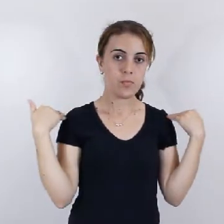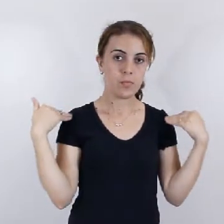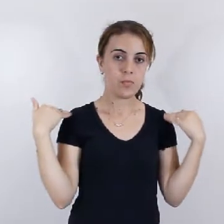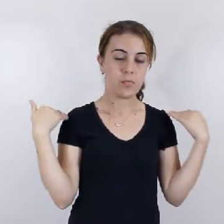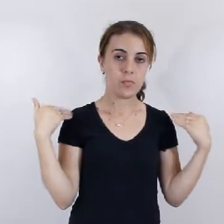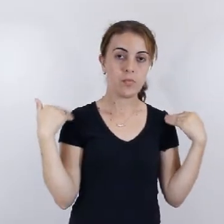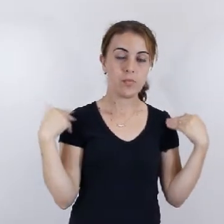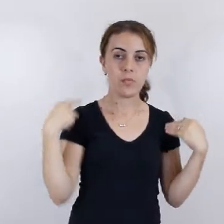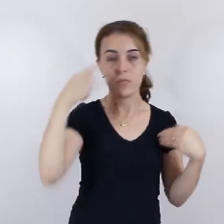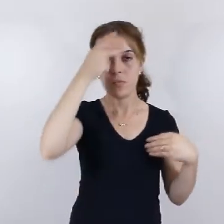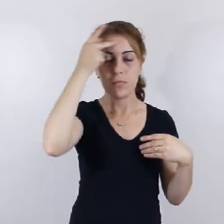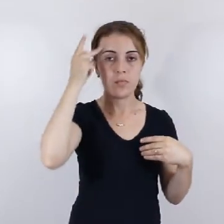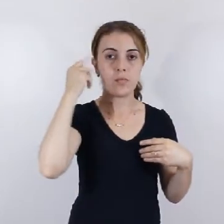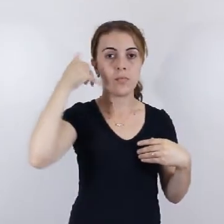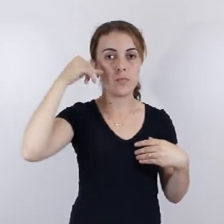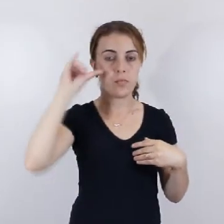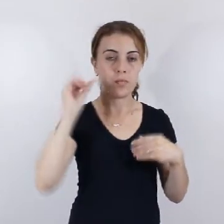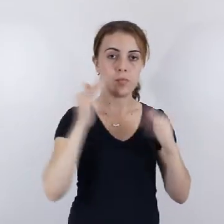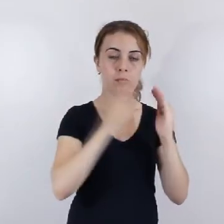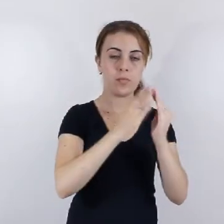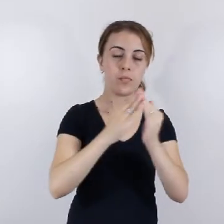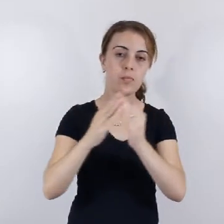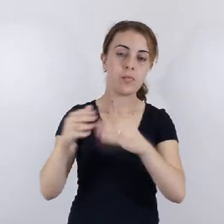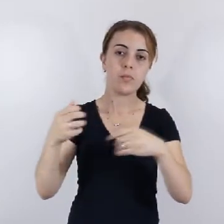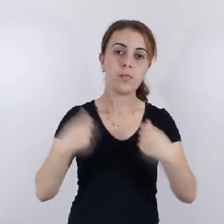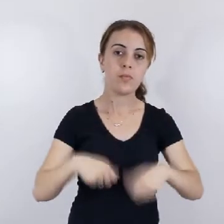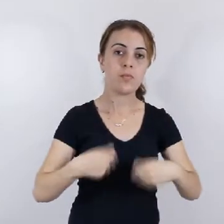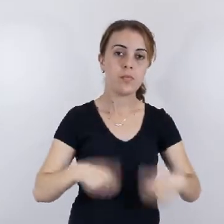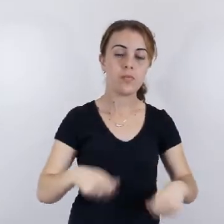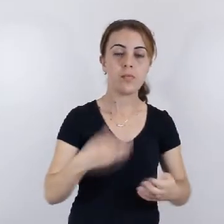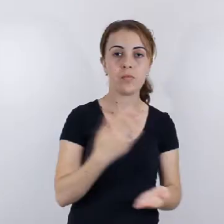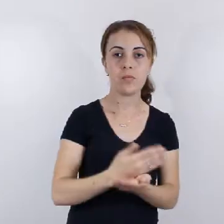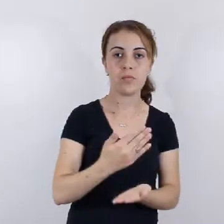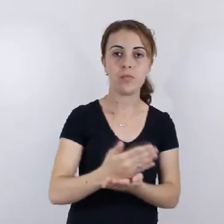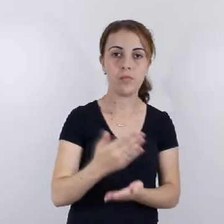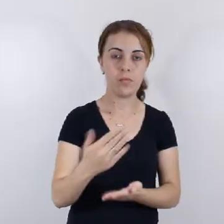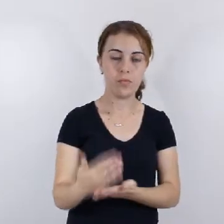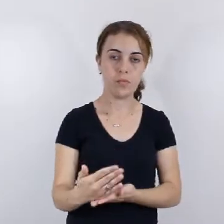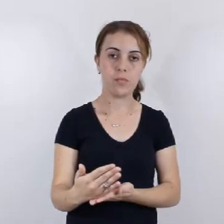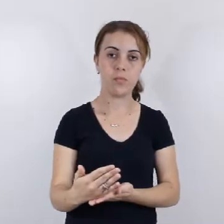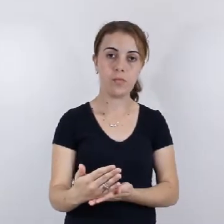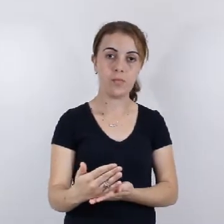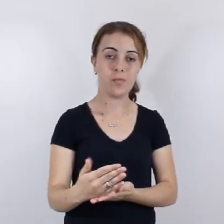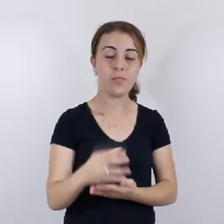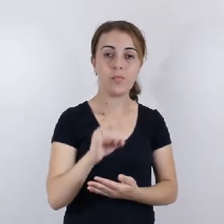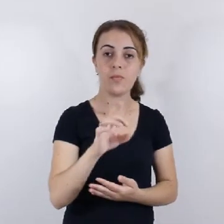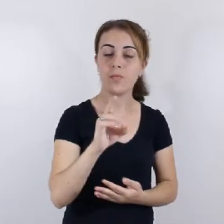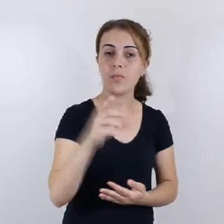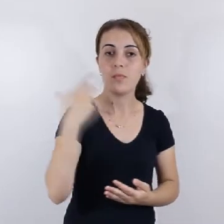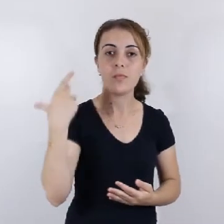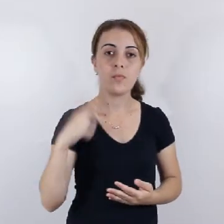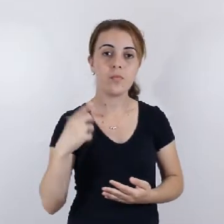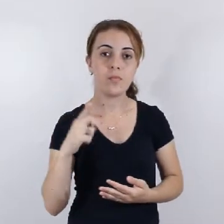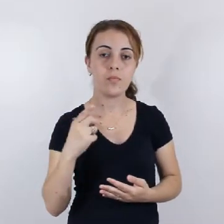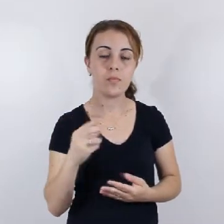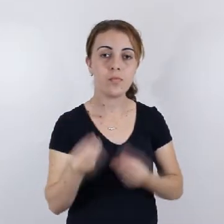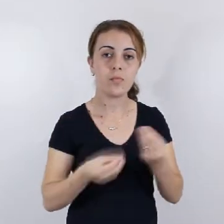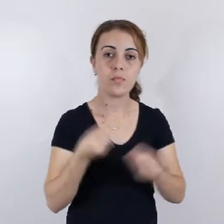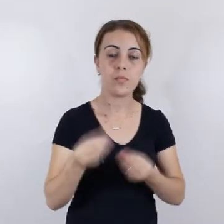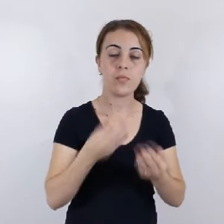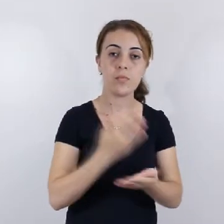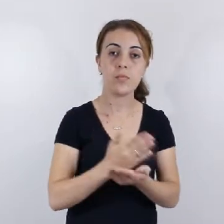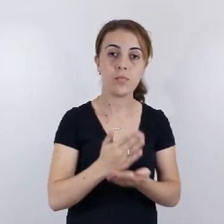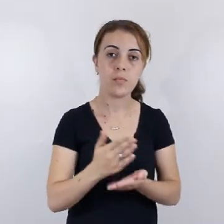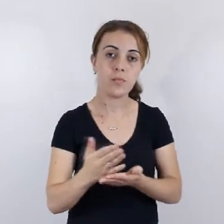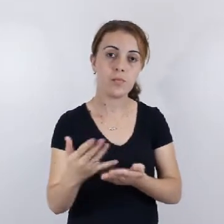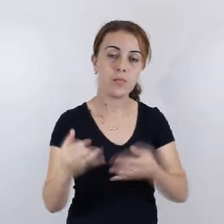Antigo Egito, quando era necessário demarcar os lotes para cada proprietário plantar, geralmente a medição não dava o número